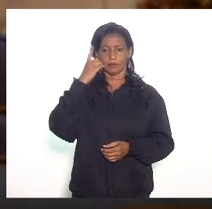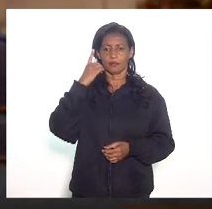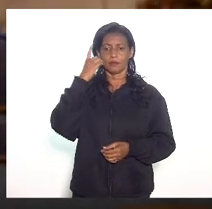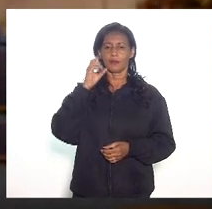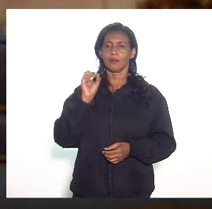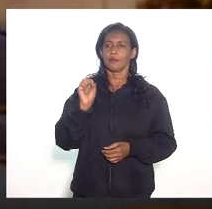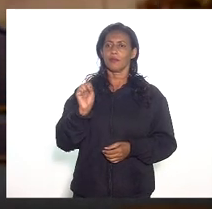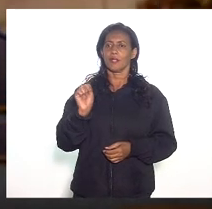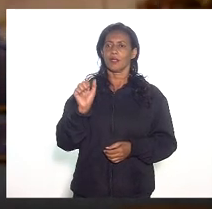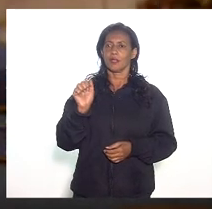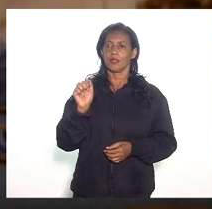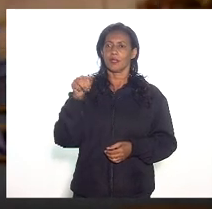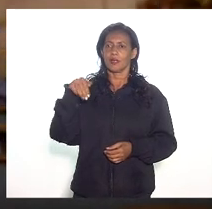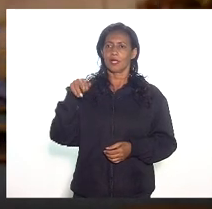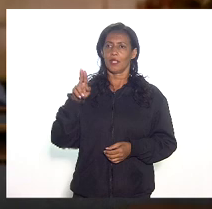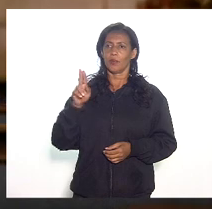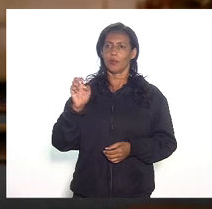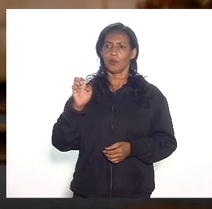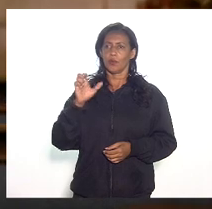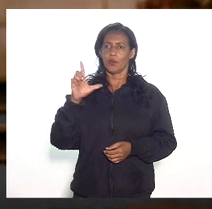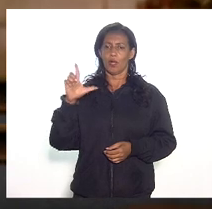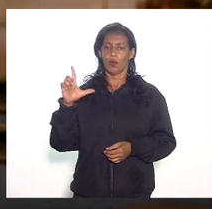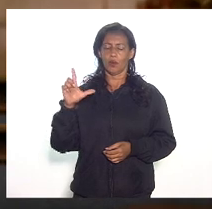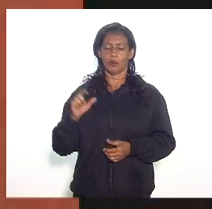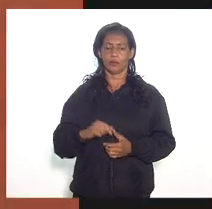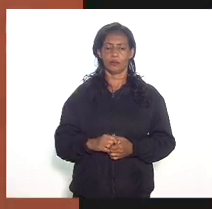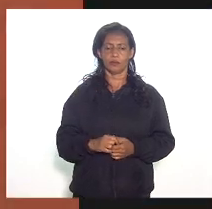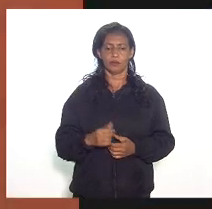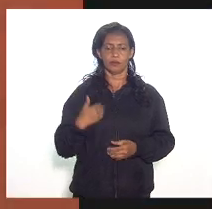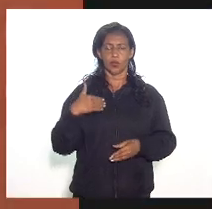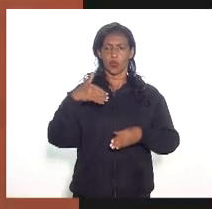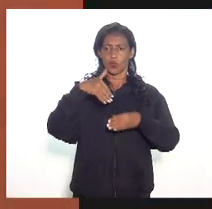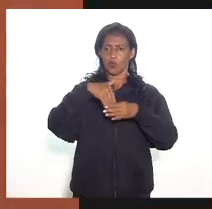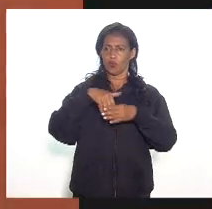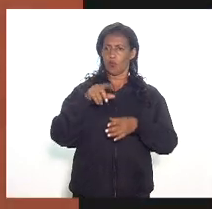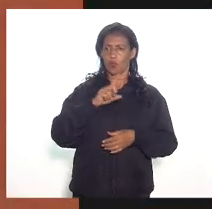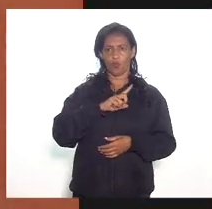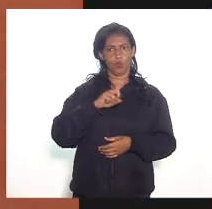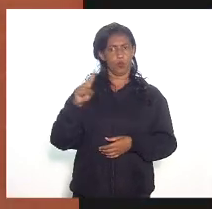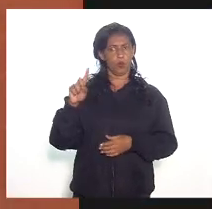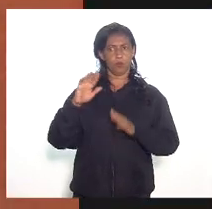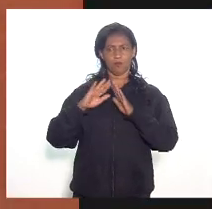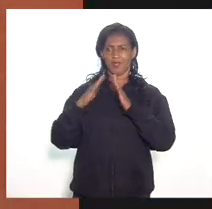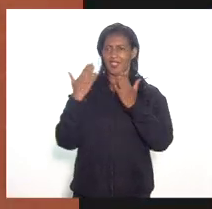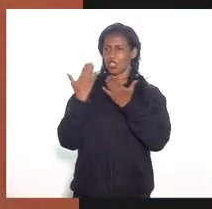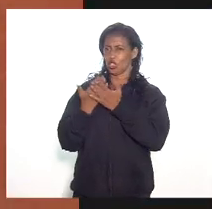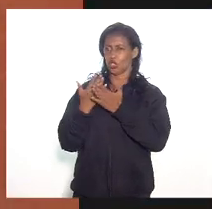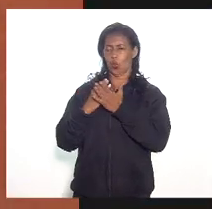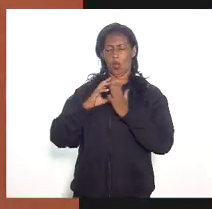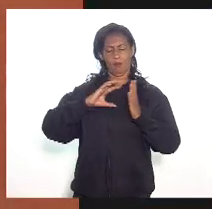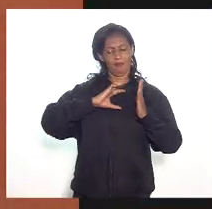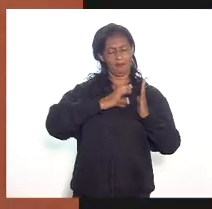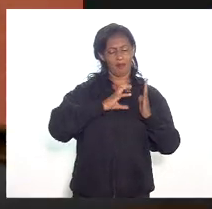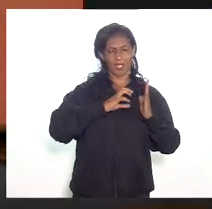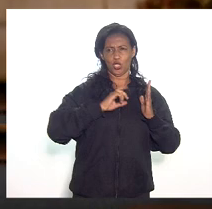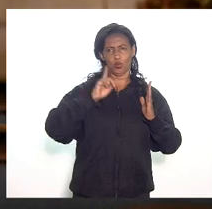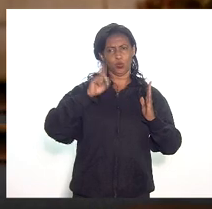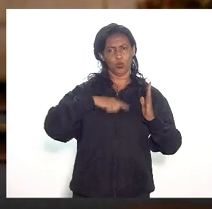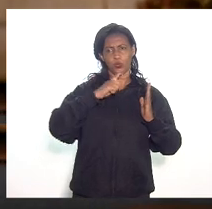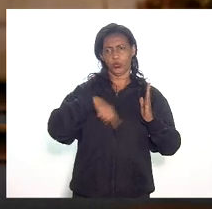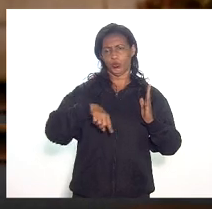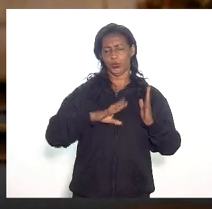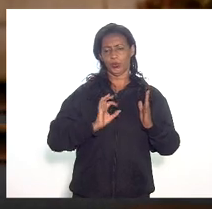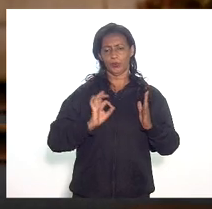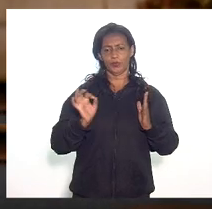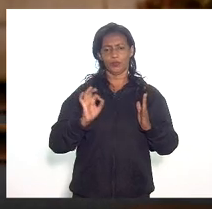Malafaia eu voto não senhor presidente pela escola sem partido deputado Sérgio